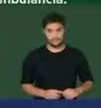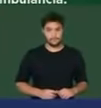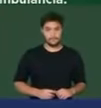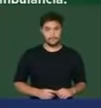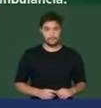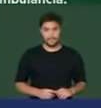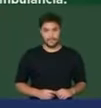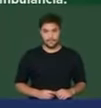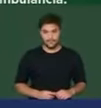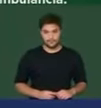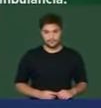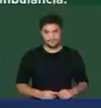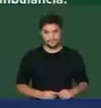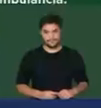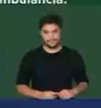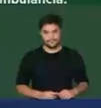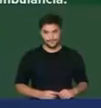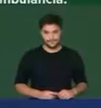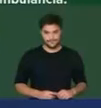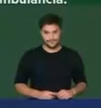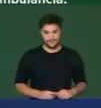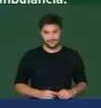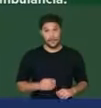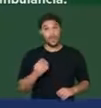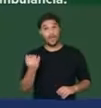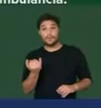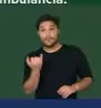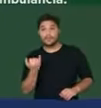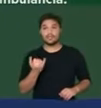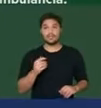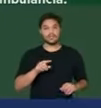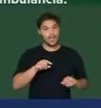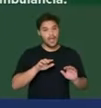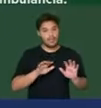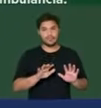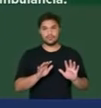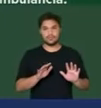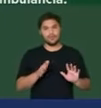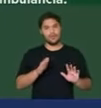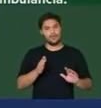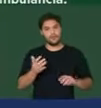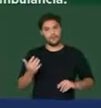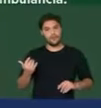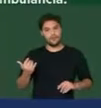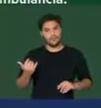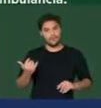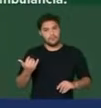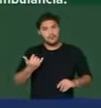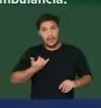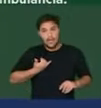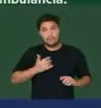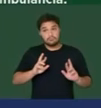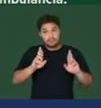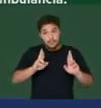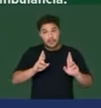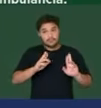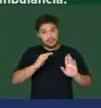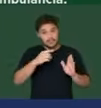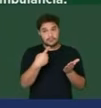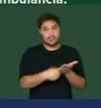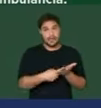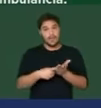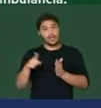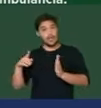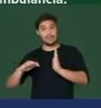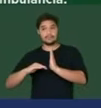às outras parlamentares e parlamentares, é justamente isso. Eu fui informado, espero que seja cumprido, é o acordo do Senado de votar